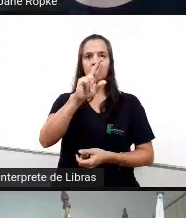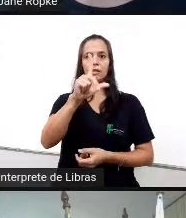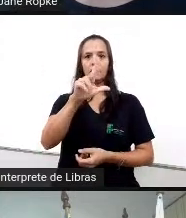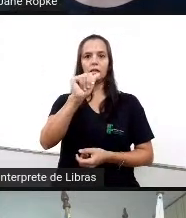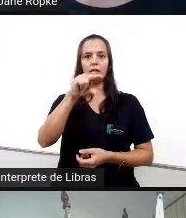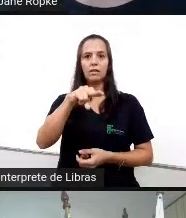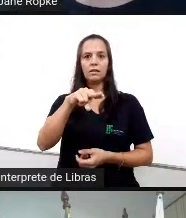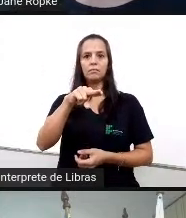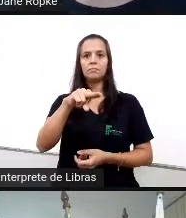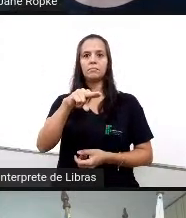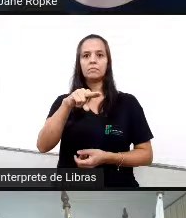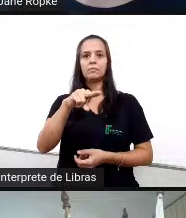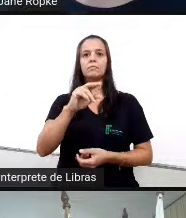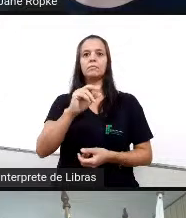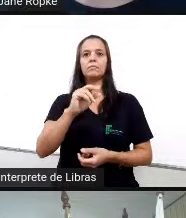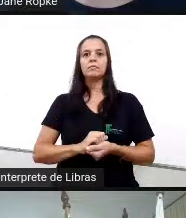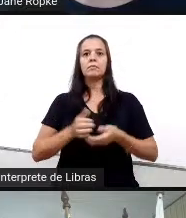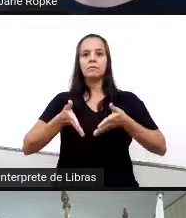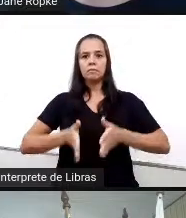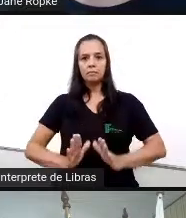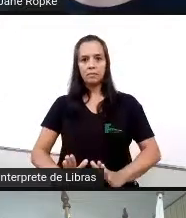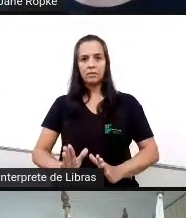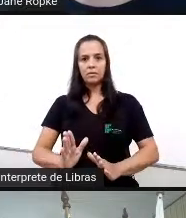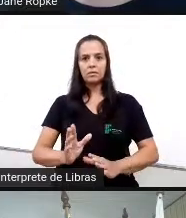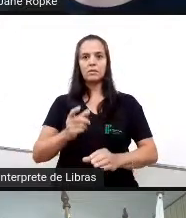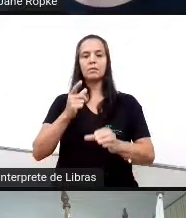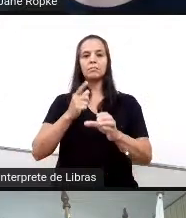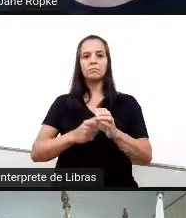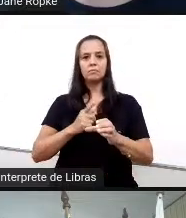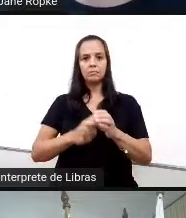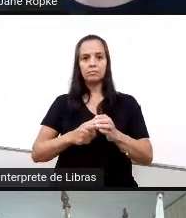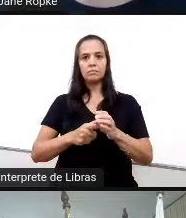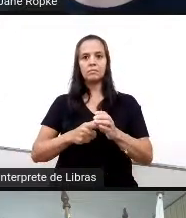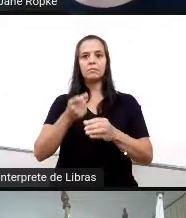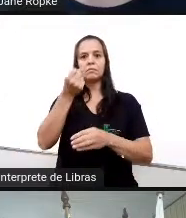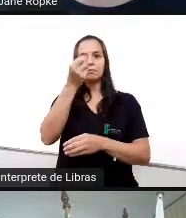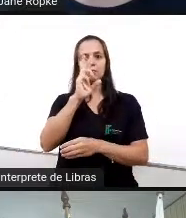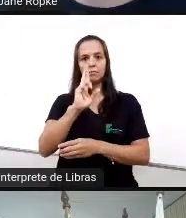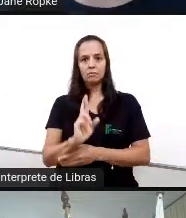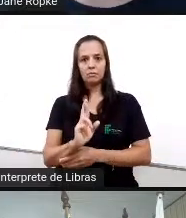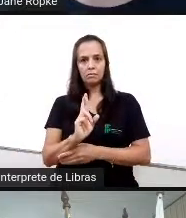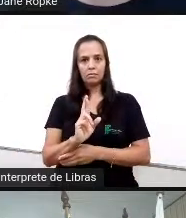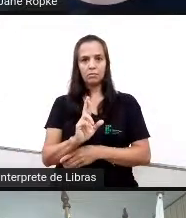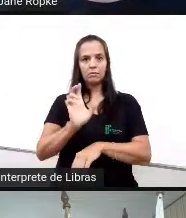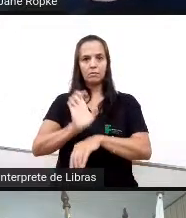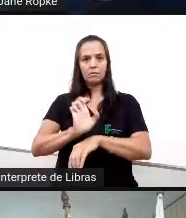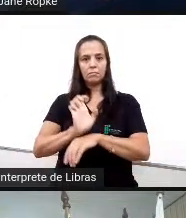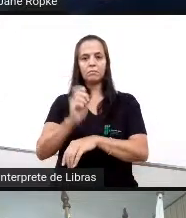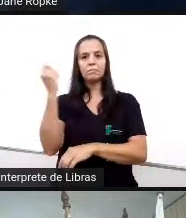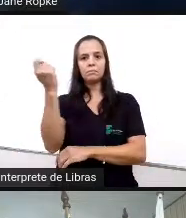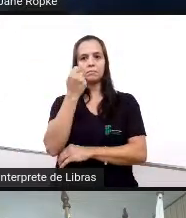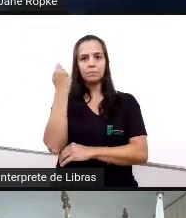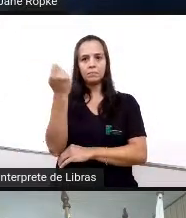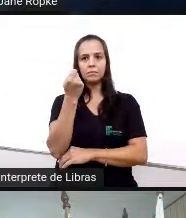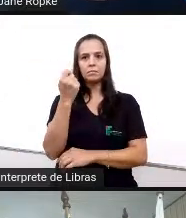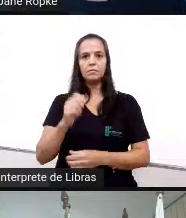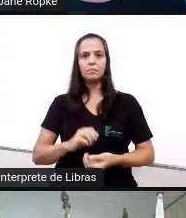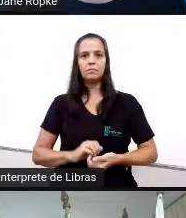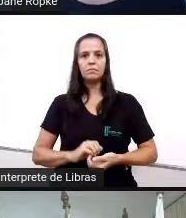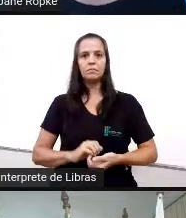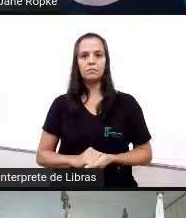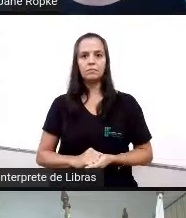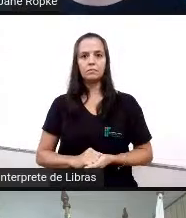Darlan Abreu Goulart, natural da cidade de Santa Rosa, estado do Rio Grande do